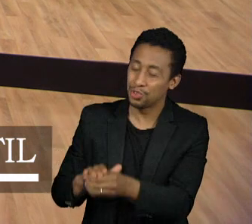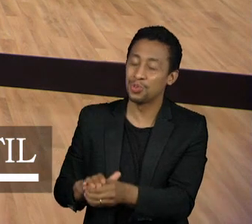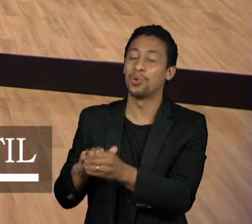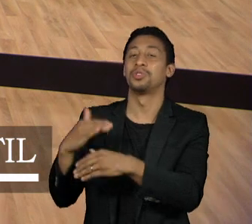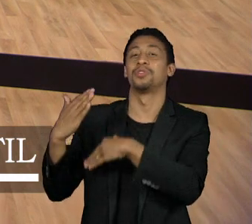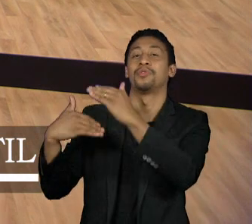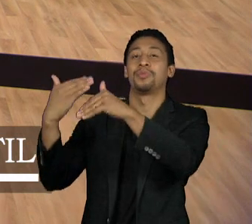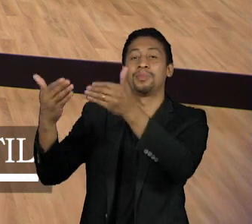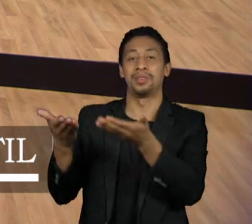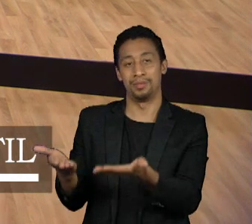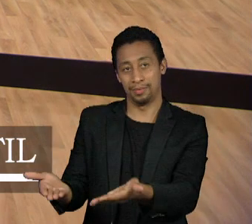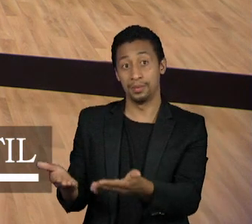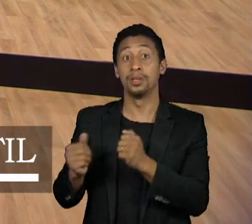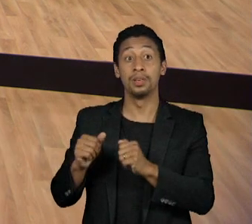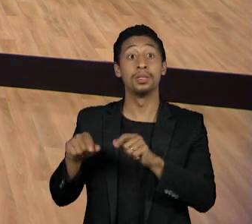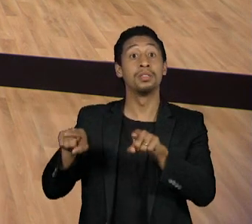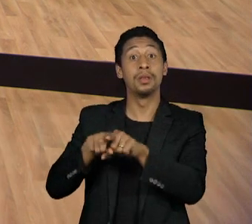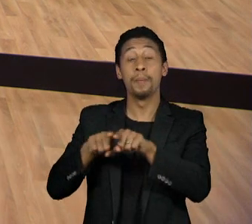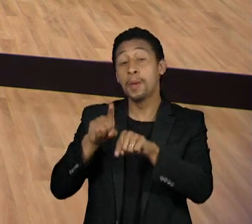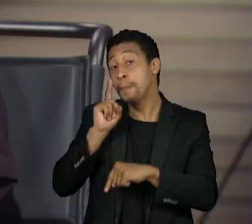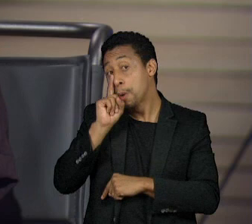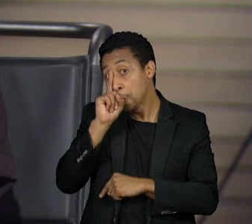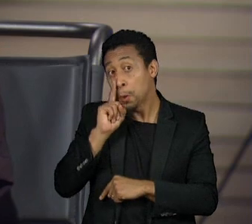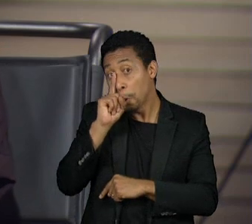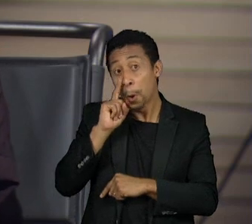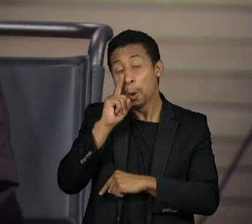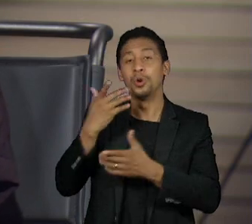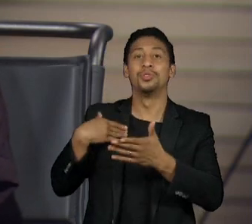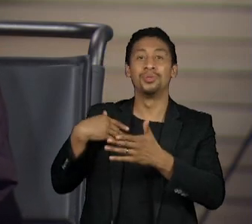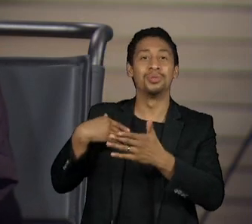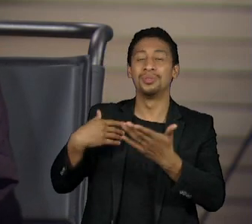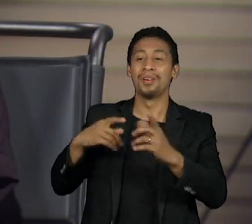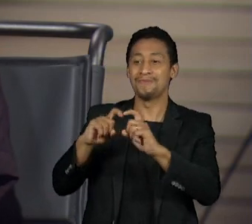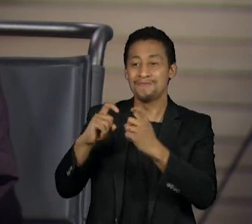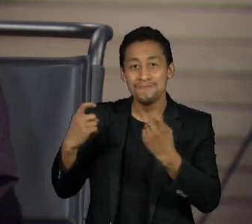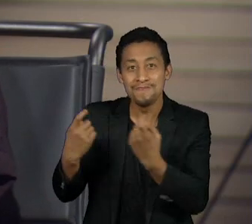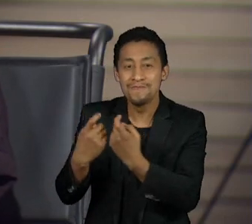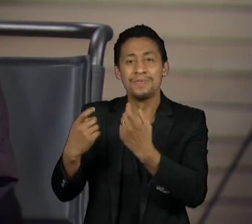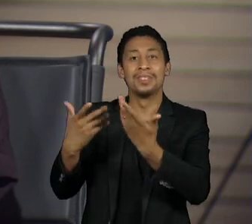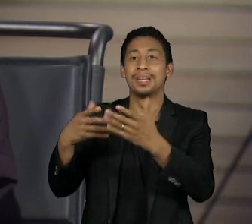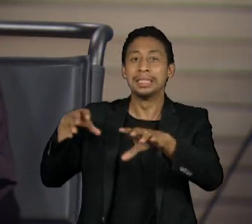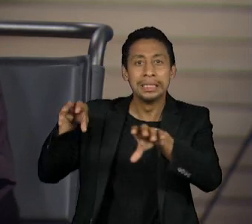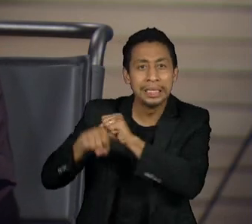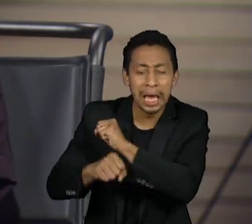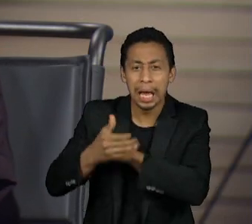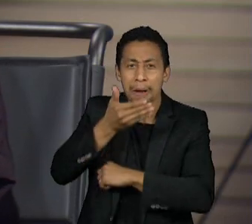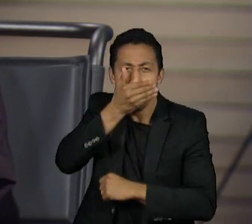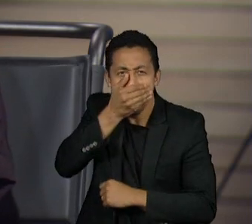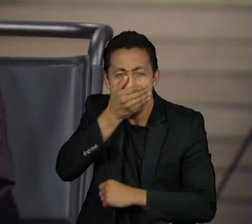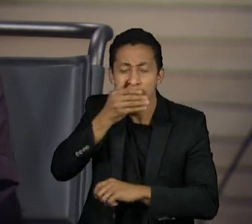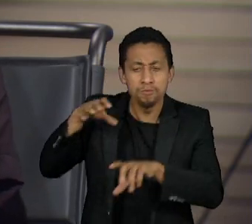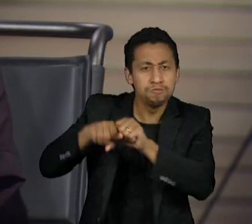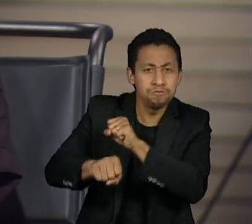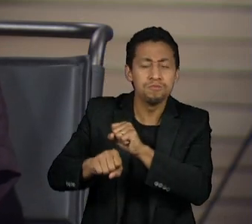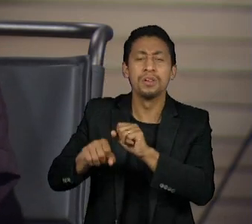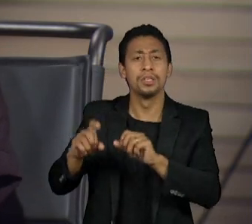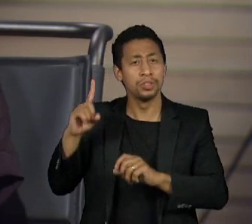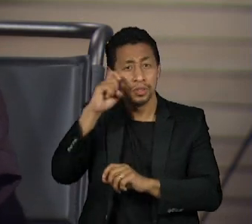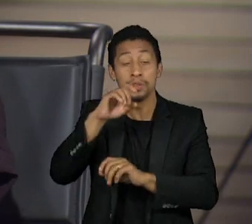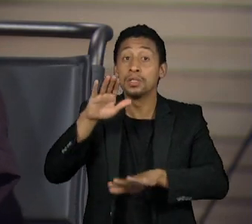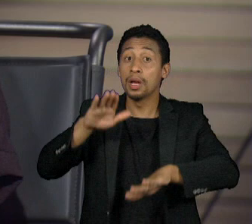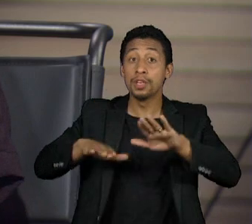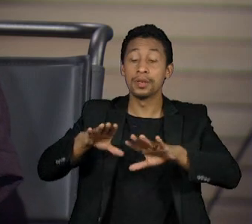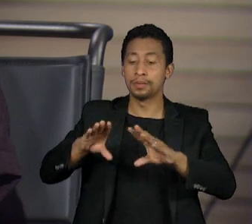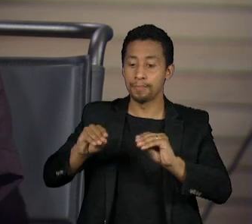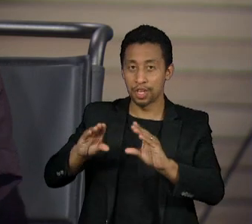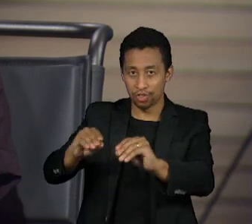mas tem mais, né? O risco da violência sexual, da violência física, né? Muitas meninas sofrem acidentes, né, no manuseio de produtos